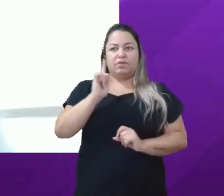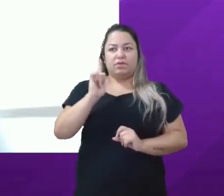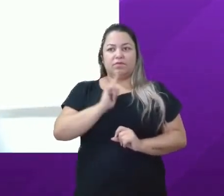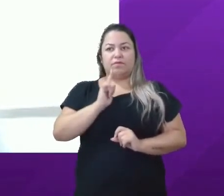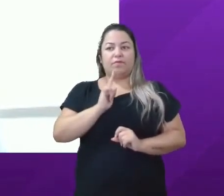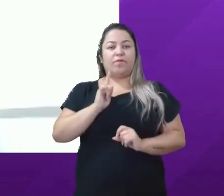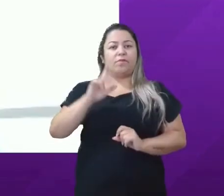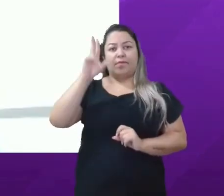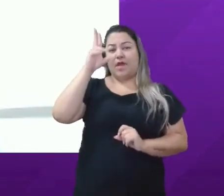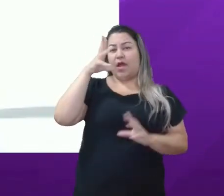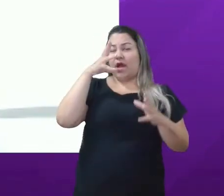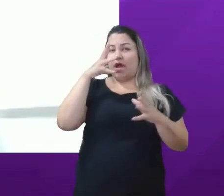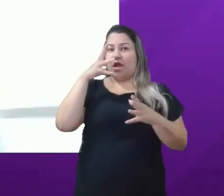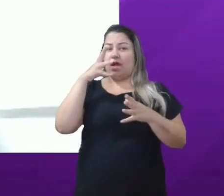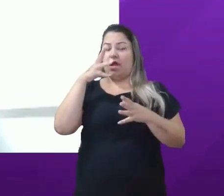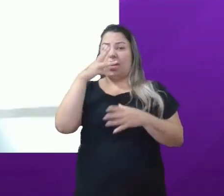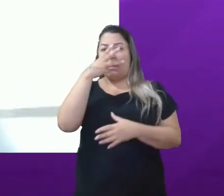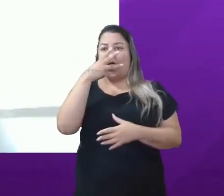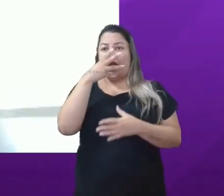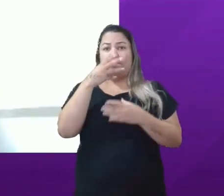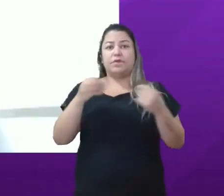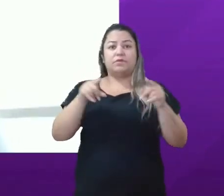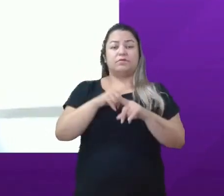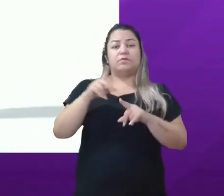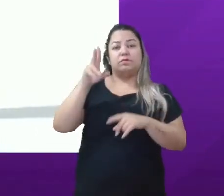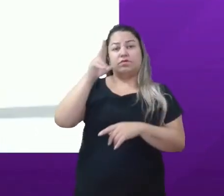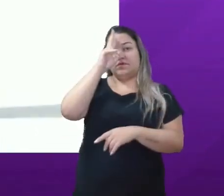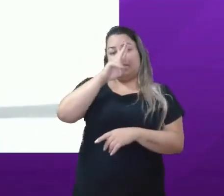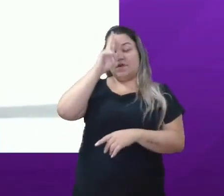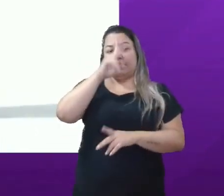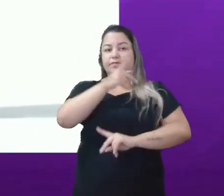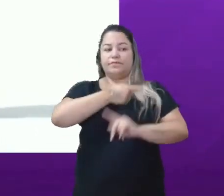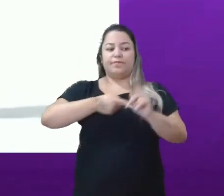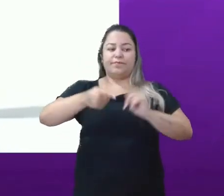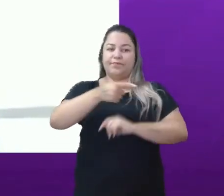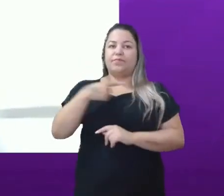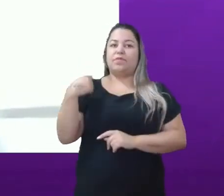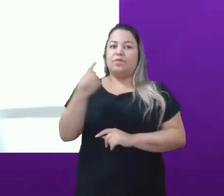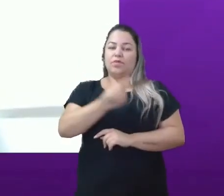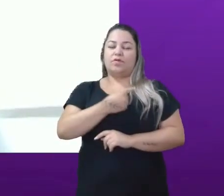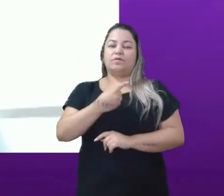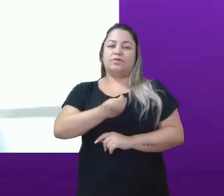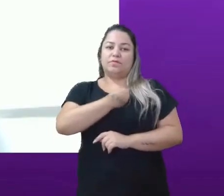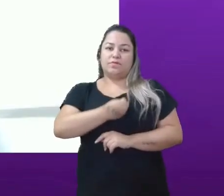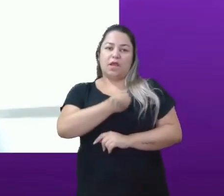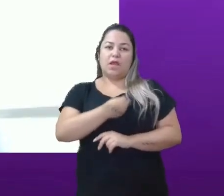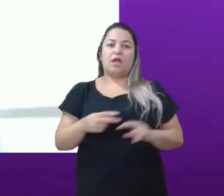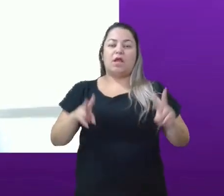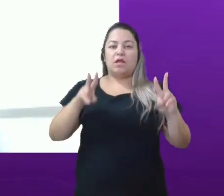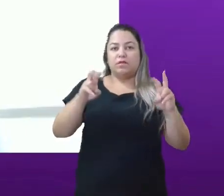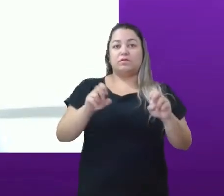apagamento histórico, né, do papel econômico das mulheres. Nós estamos sobre